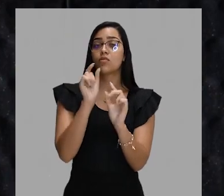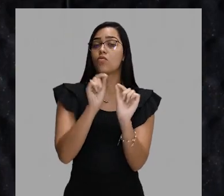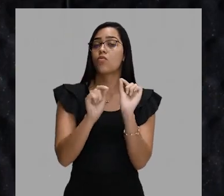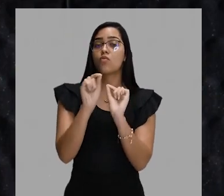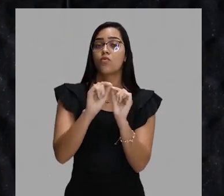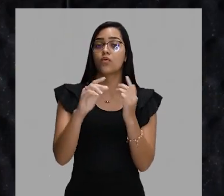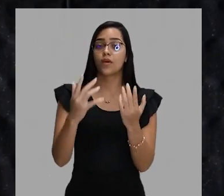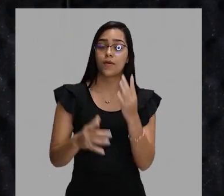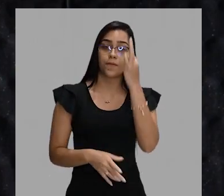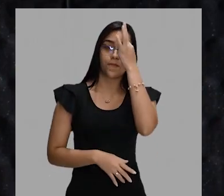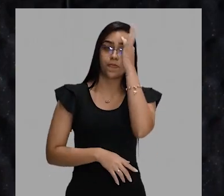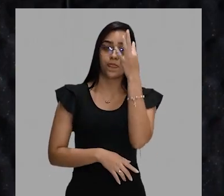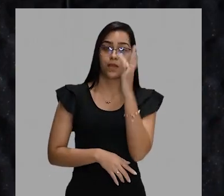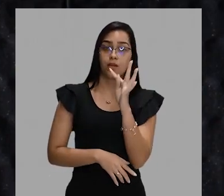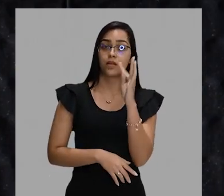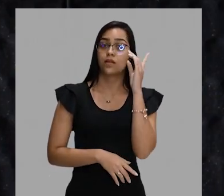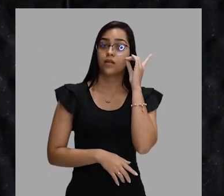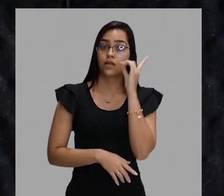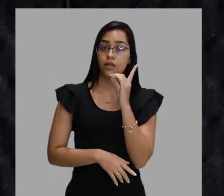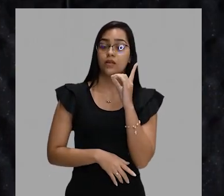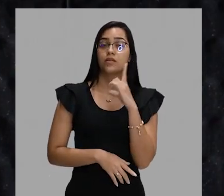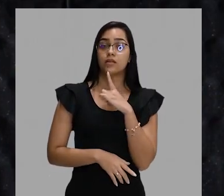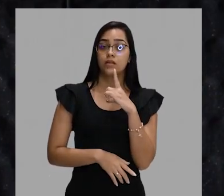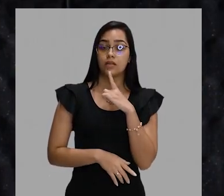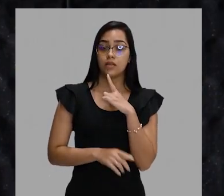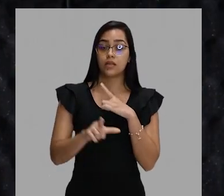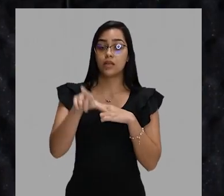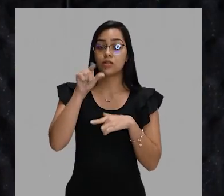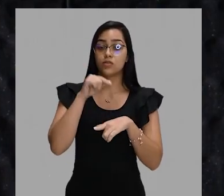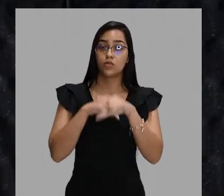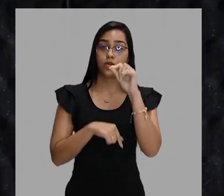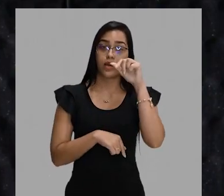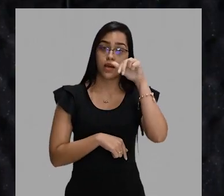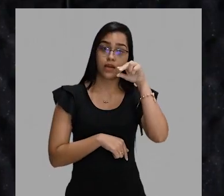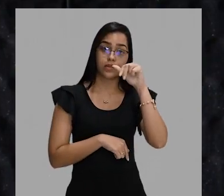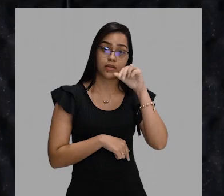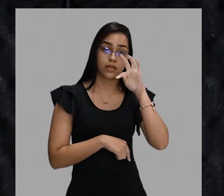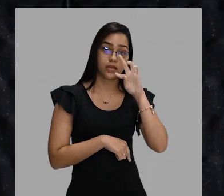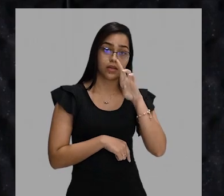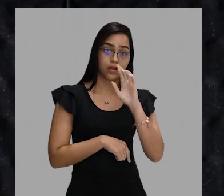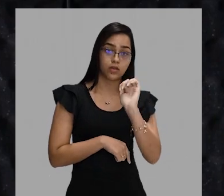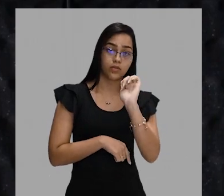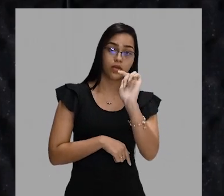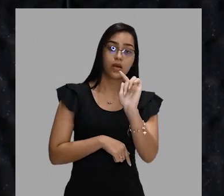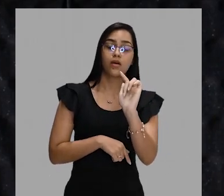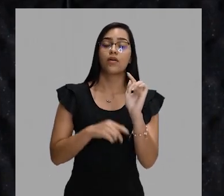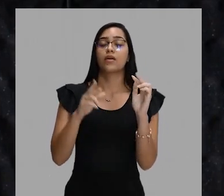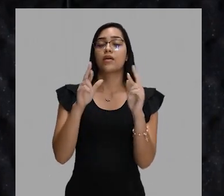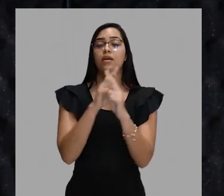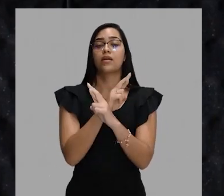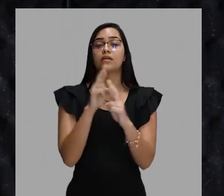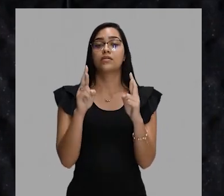formular a teoria darwiniana da seleção natural, né? Sobre a